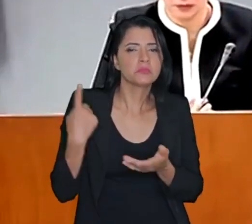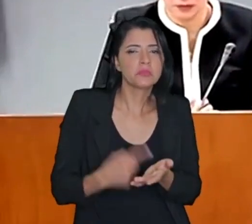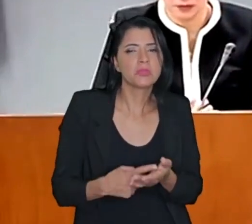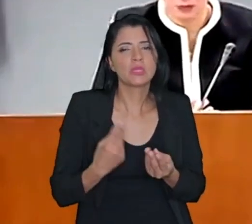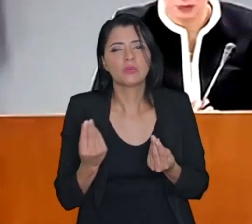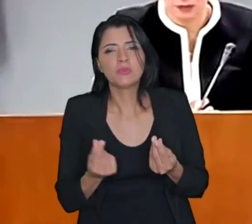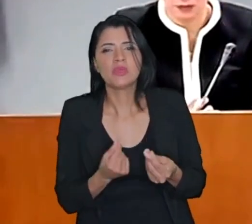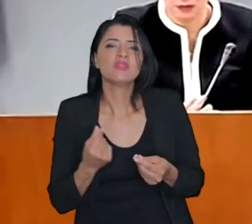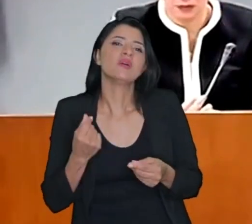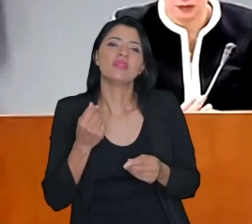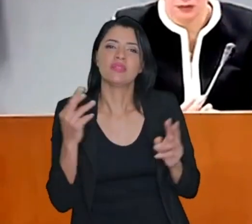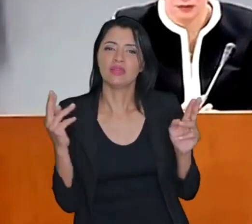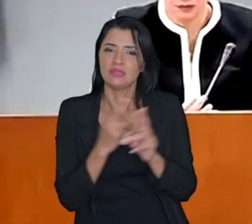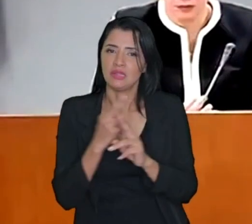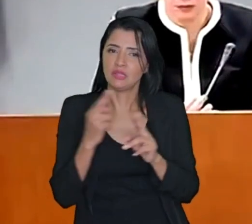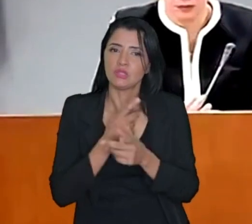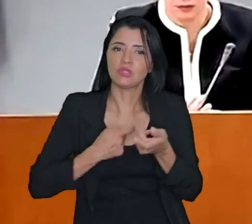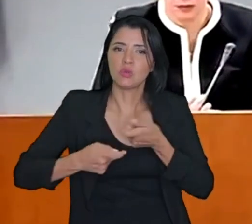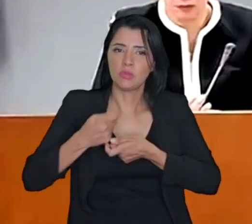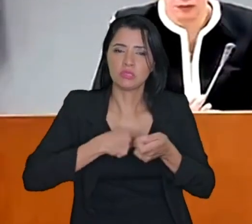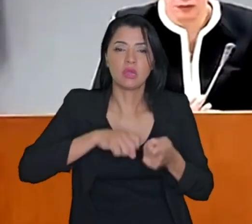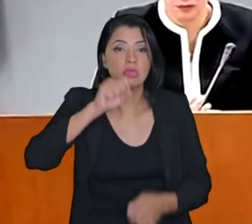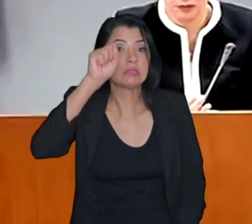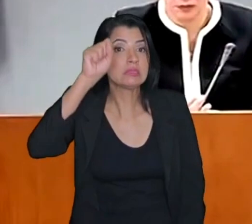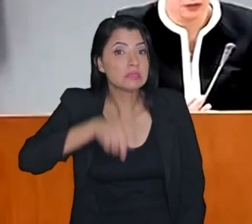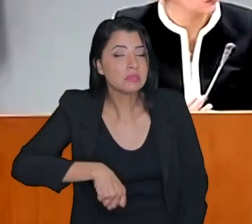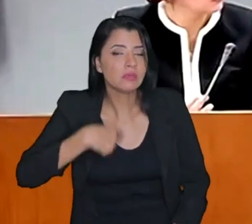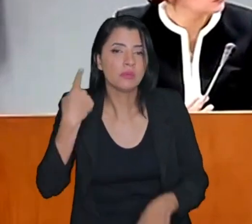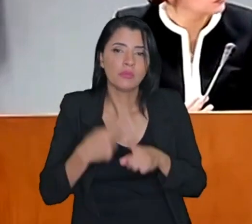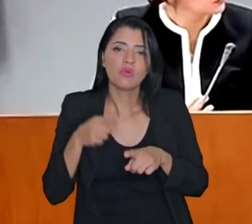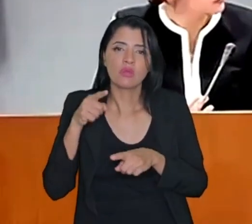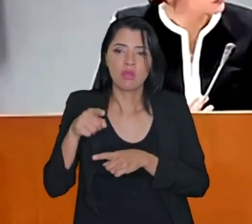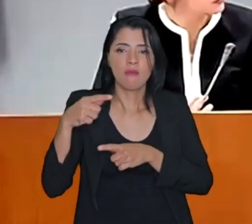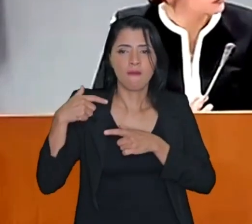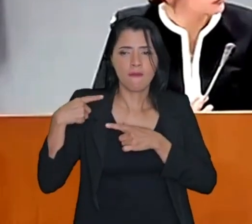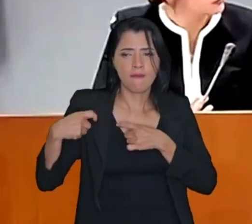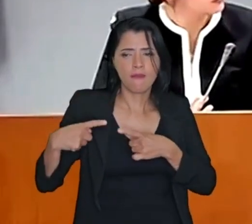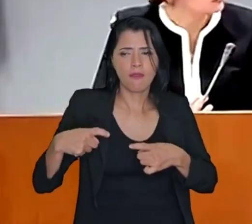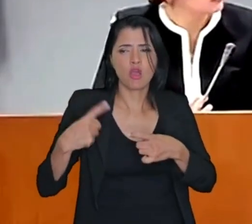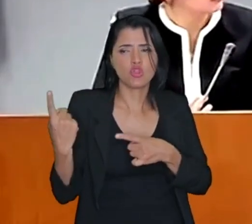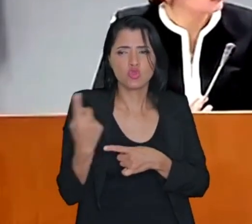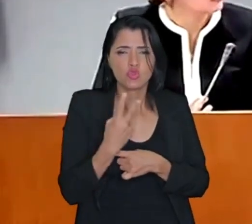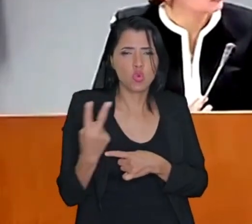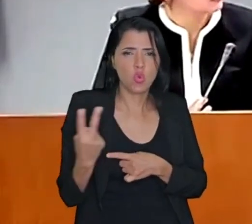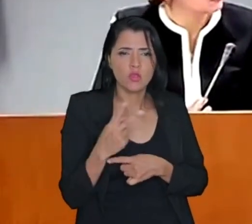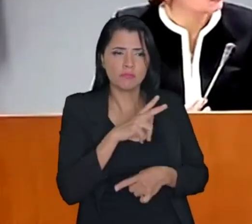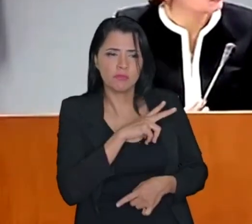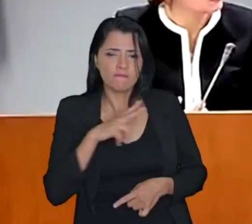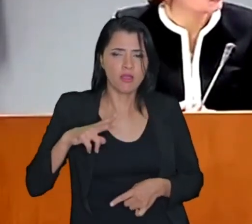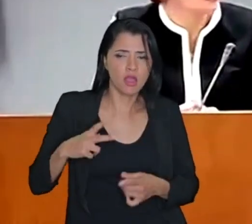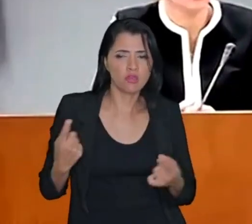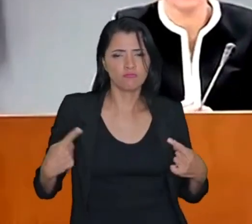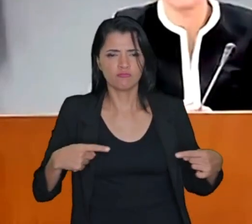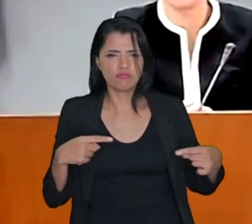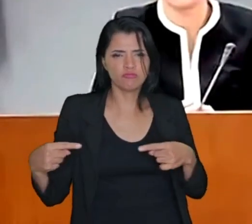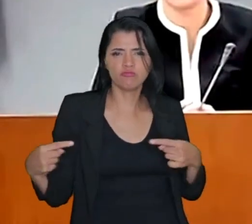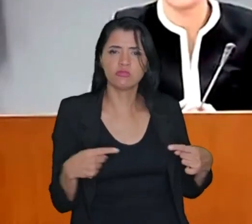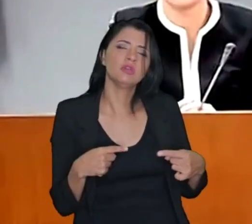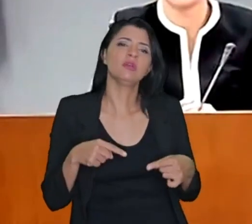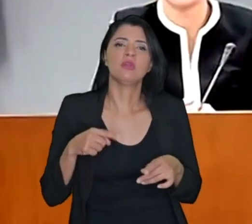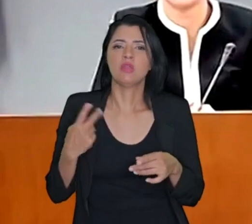cumprimento disso nas relações comerciais, sim, porque aí a guerra é entre dois entes privados, né? Aí deixa